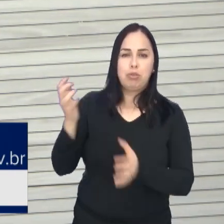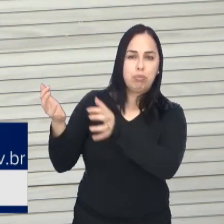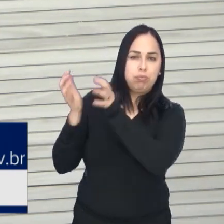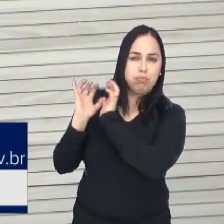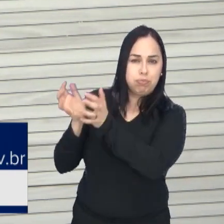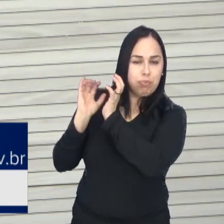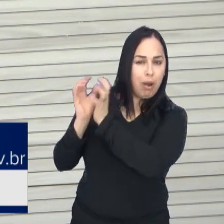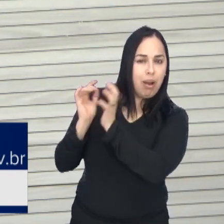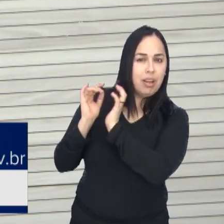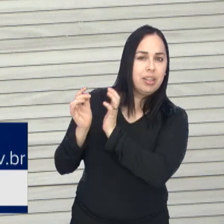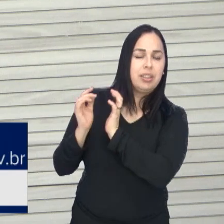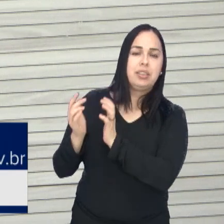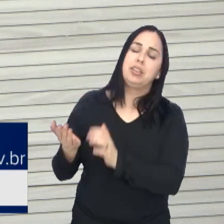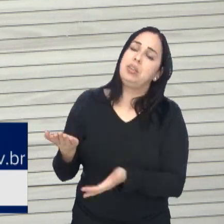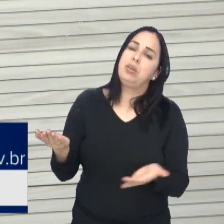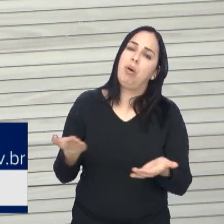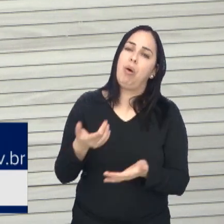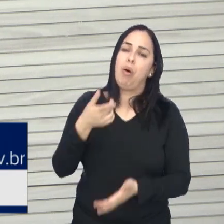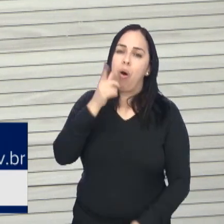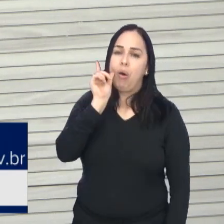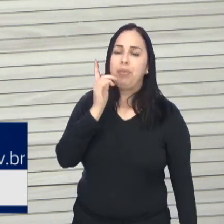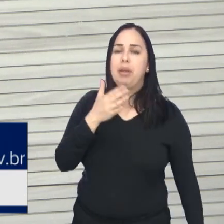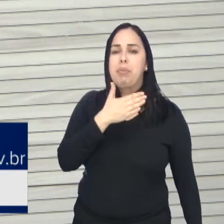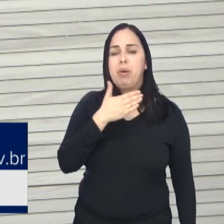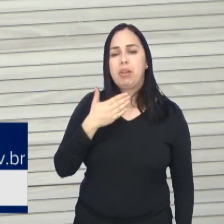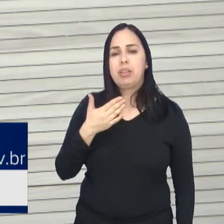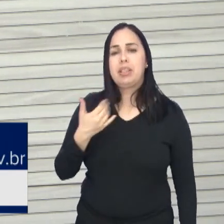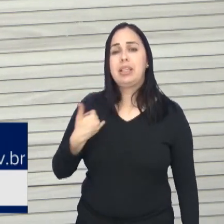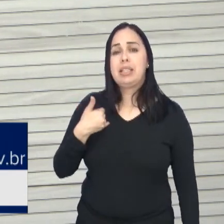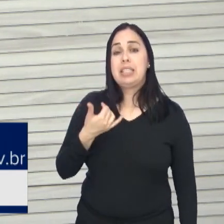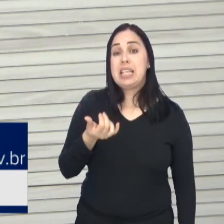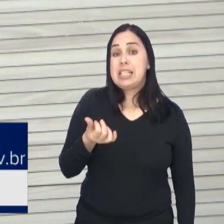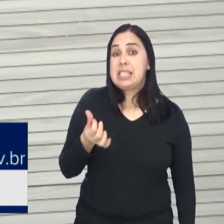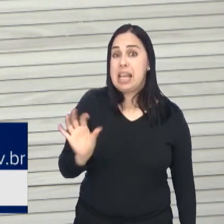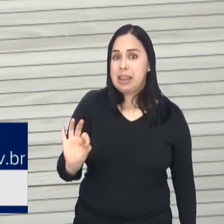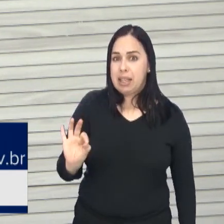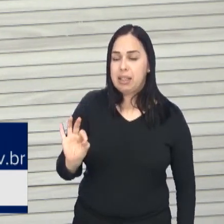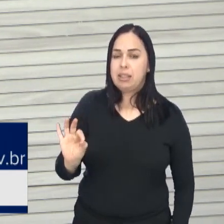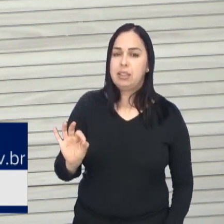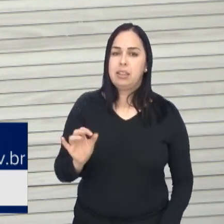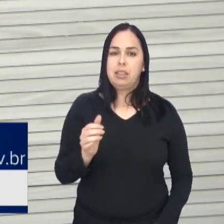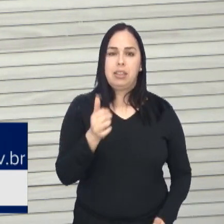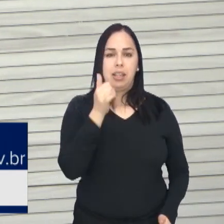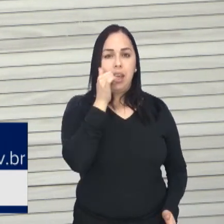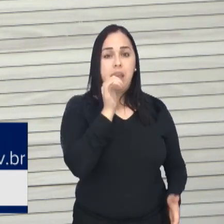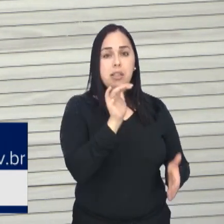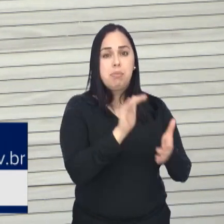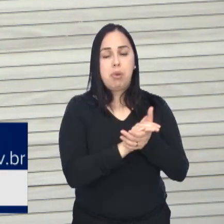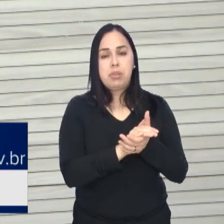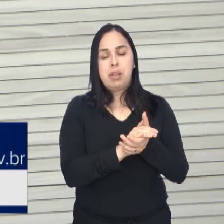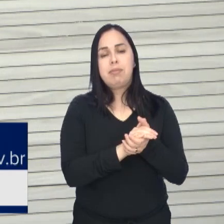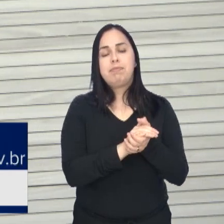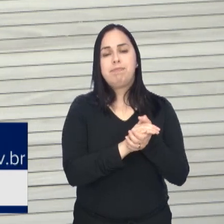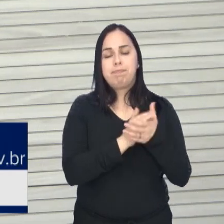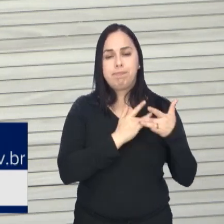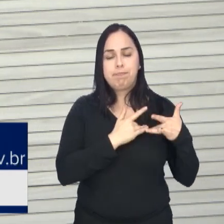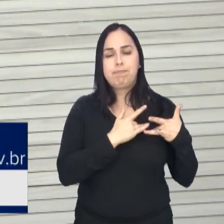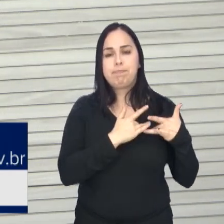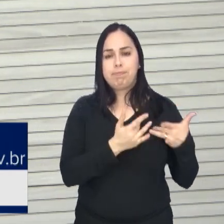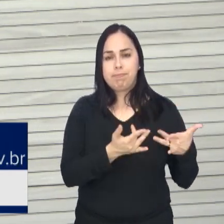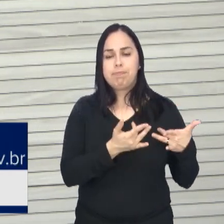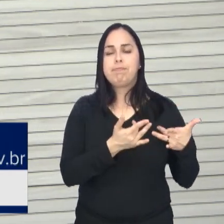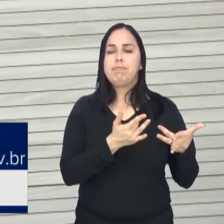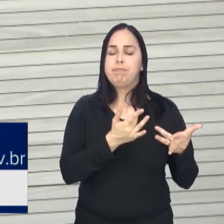de Jacareí, nos deixou no dia de ontem com 60 anos. Deixar um abraço aqui à viúva Fernanda Cassal, a todos os seus